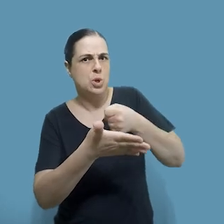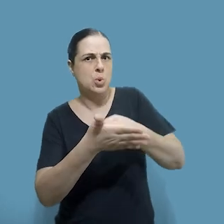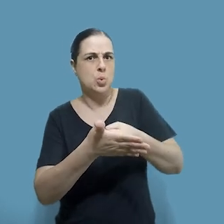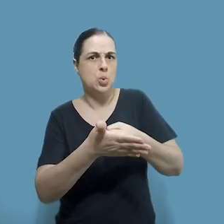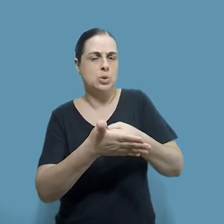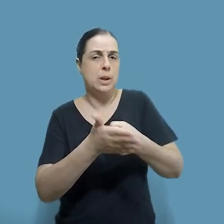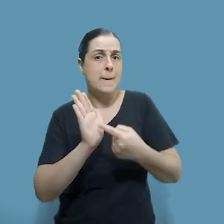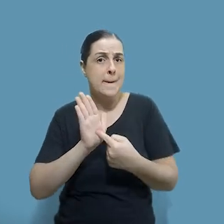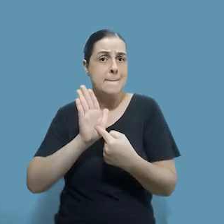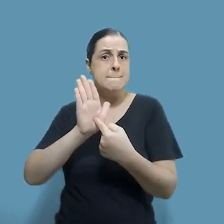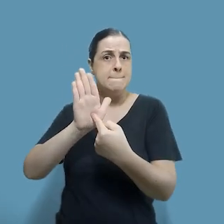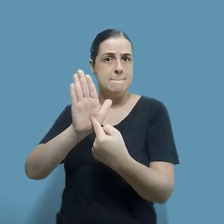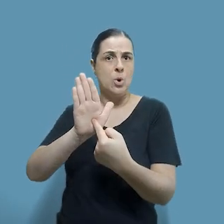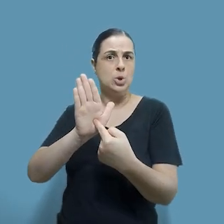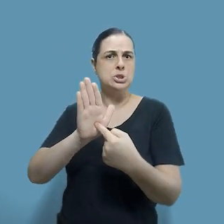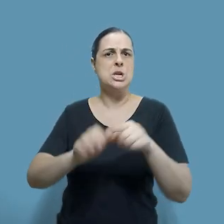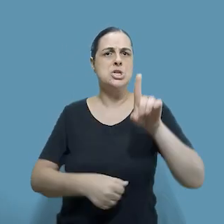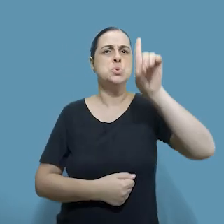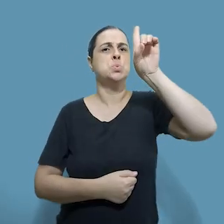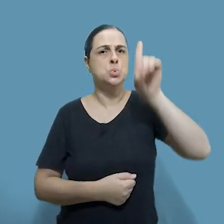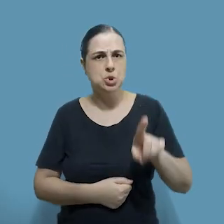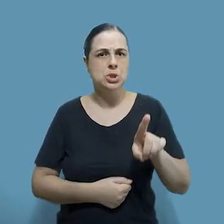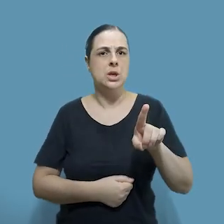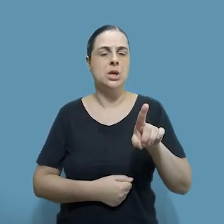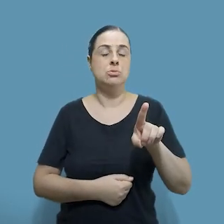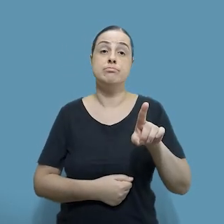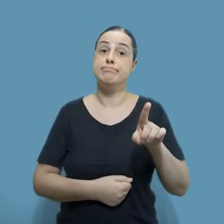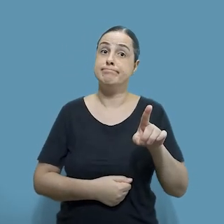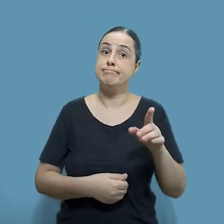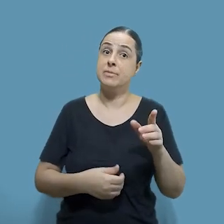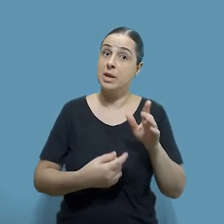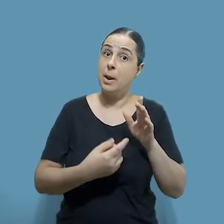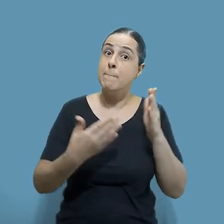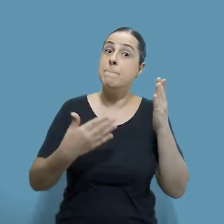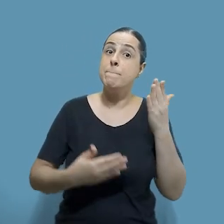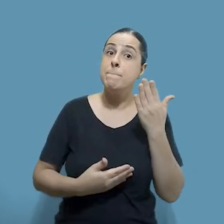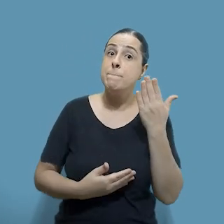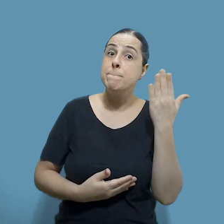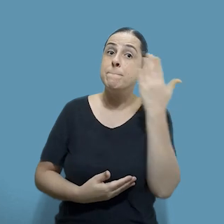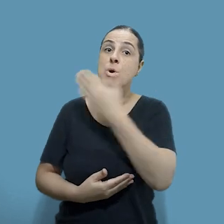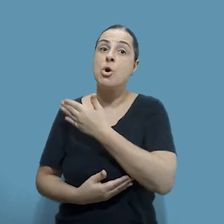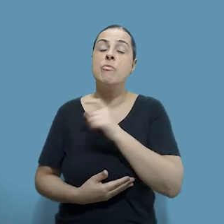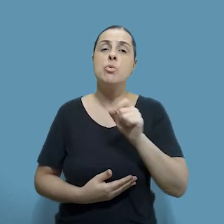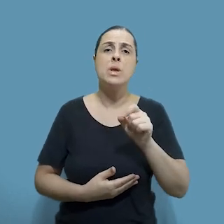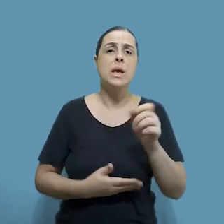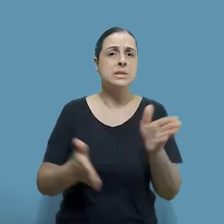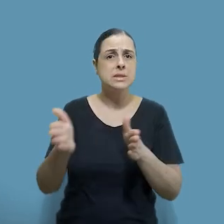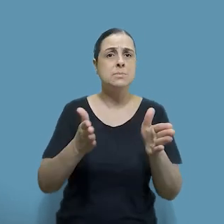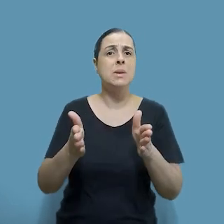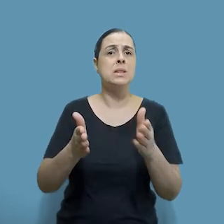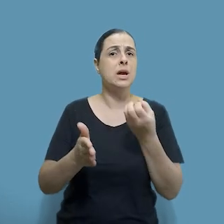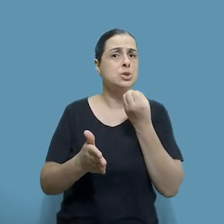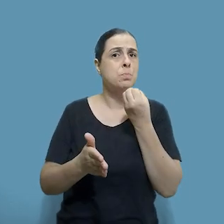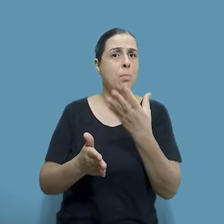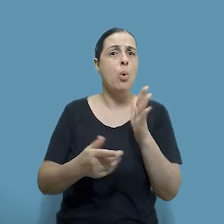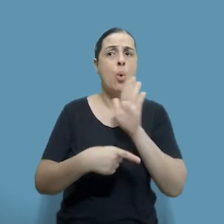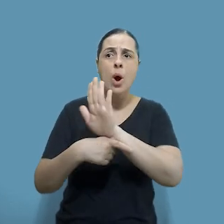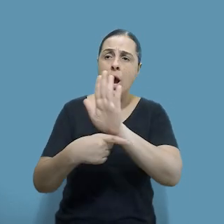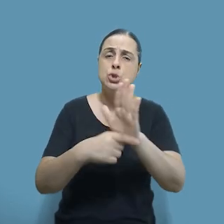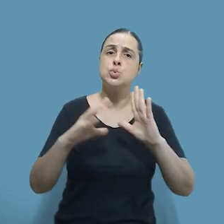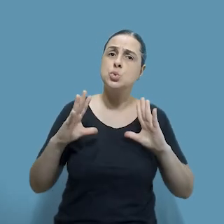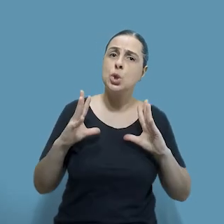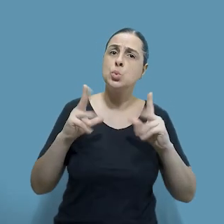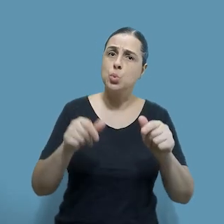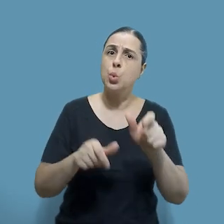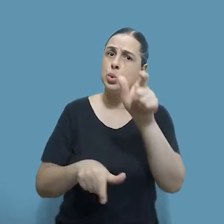vendo que a acessibilidade é bom para todo mundo. Então, se tem uma calçada bem feita, com as